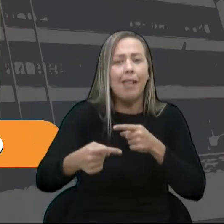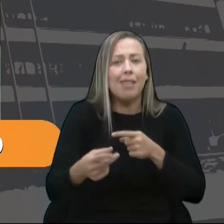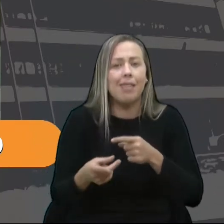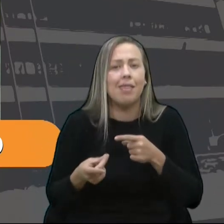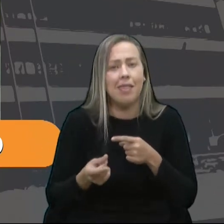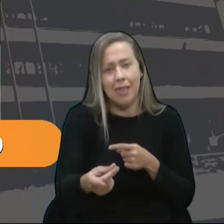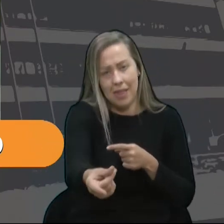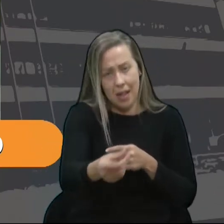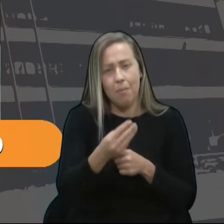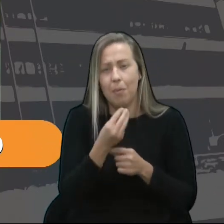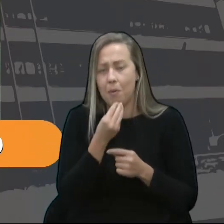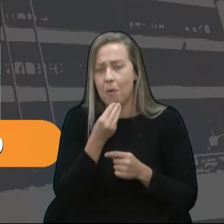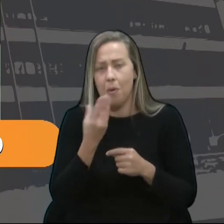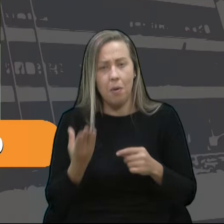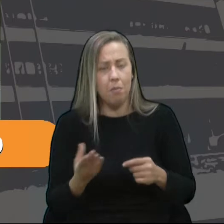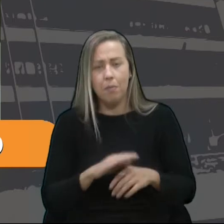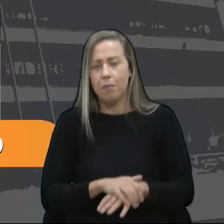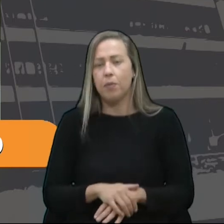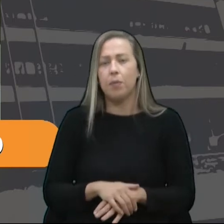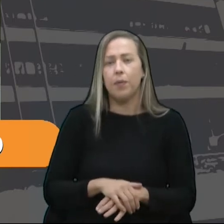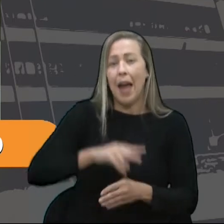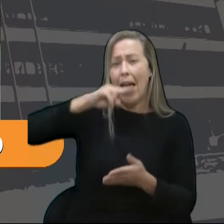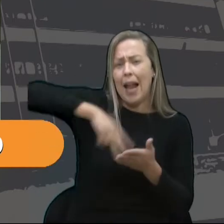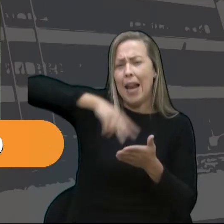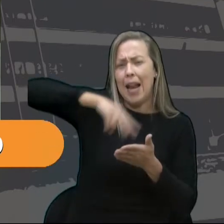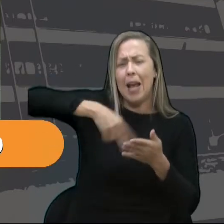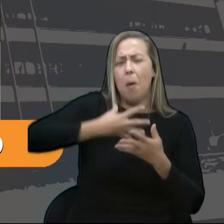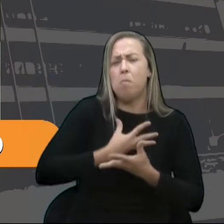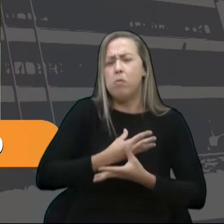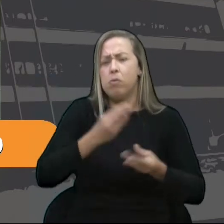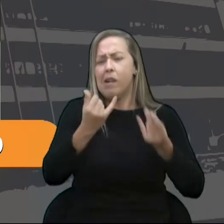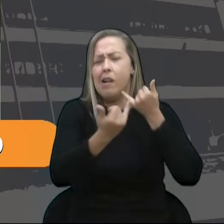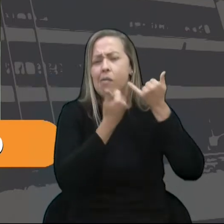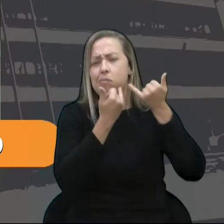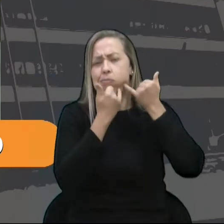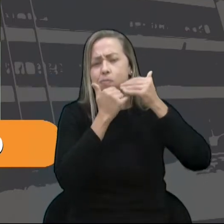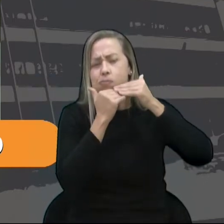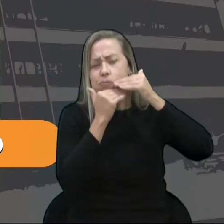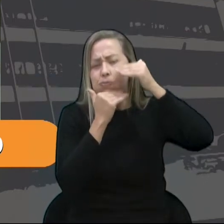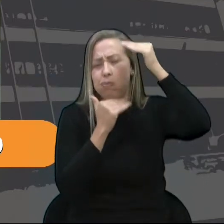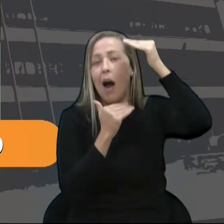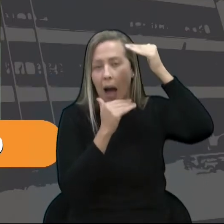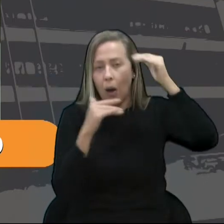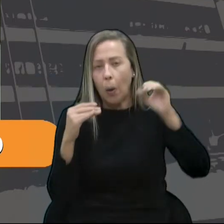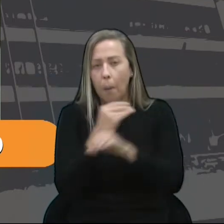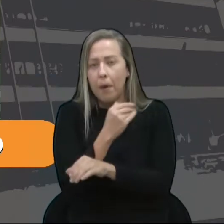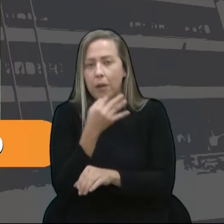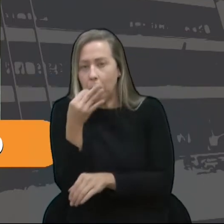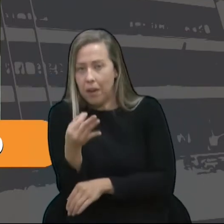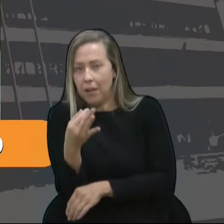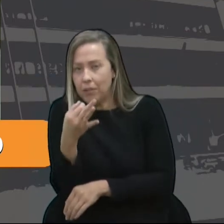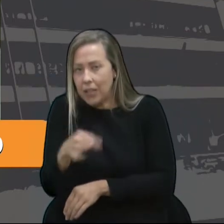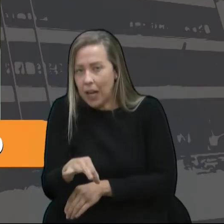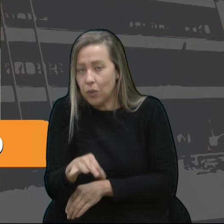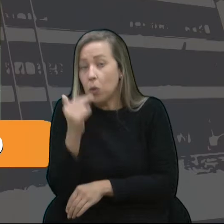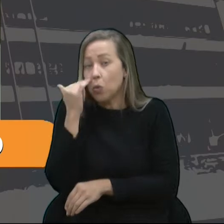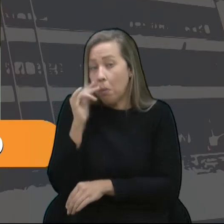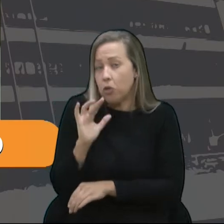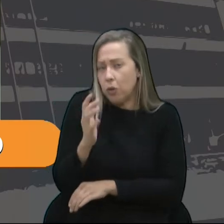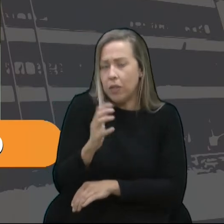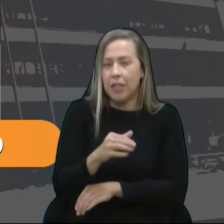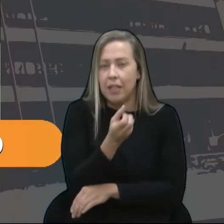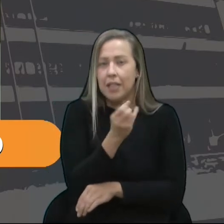né? Depois de você ler muitas informações, é que você forma a sua opinião normalmente, quando